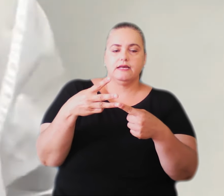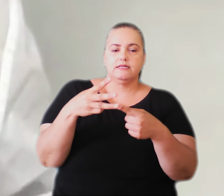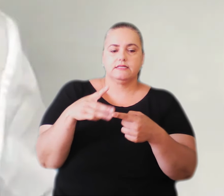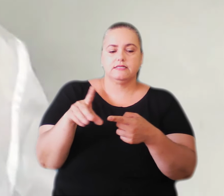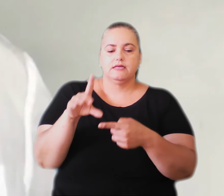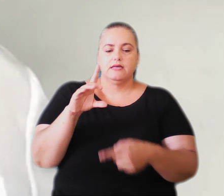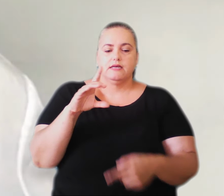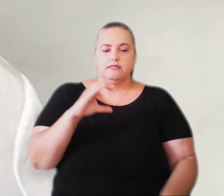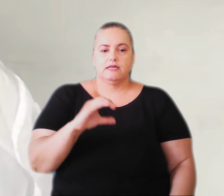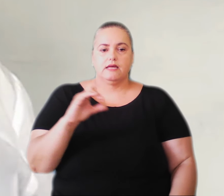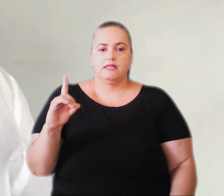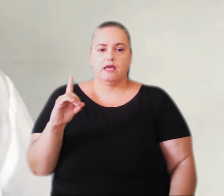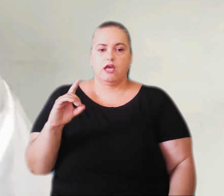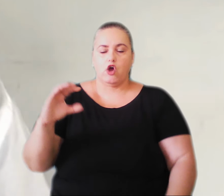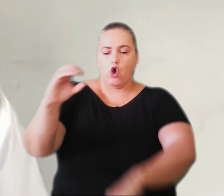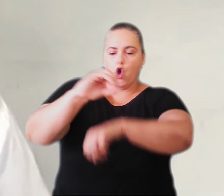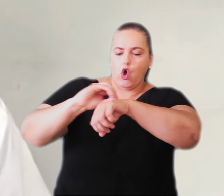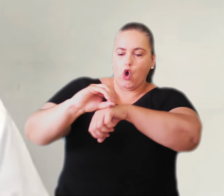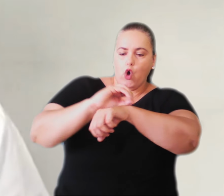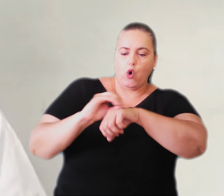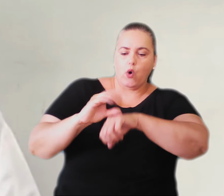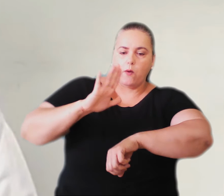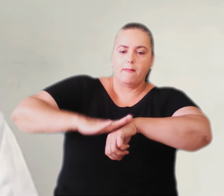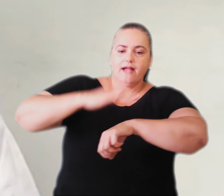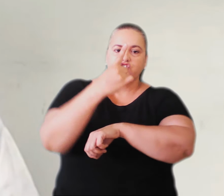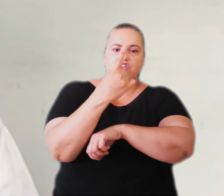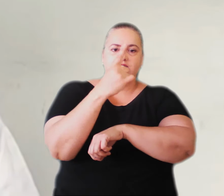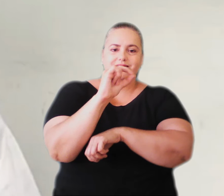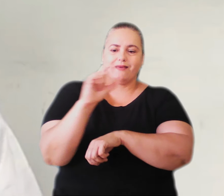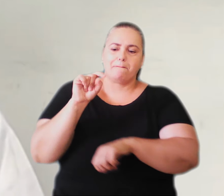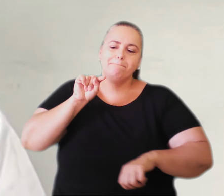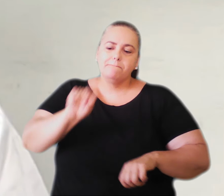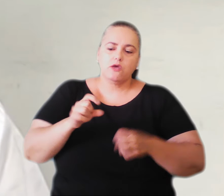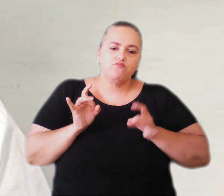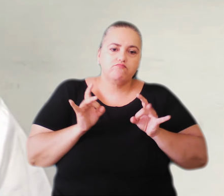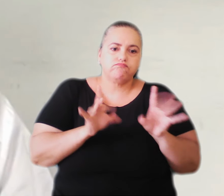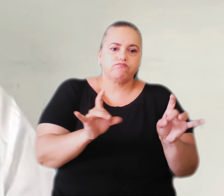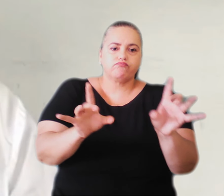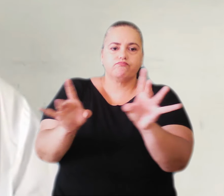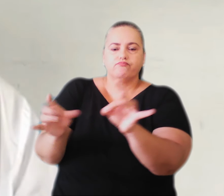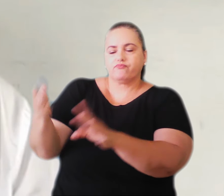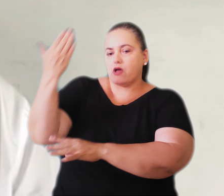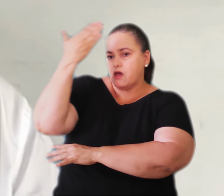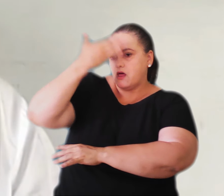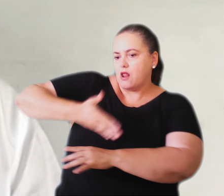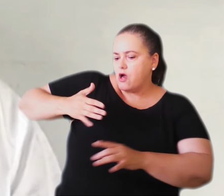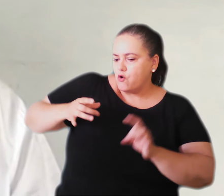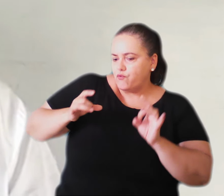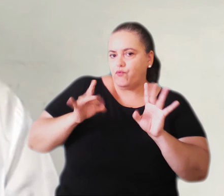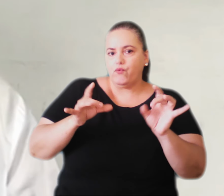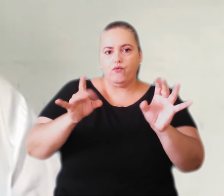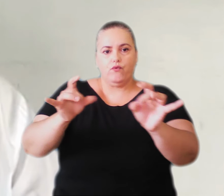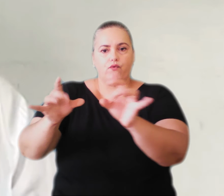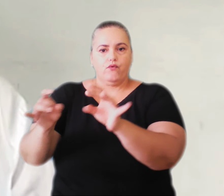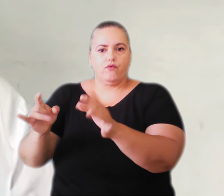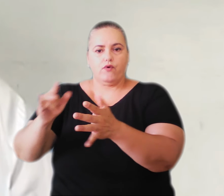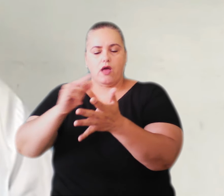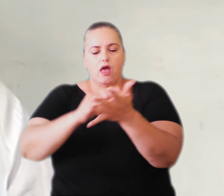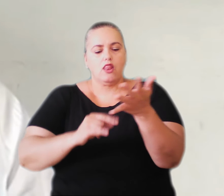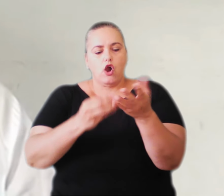100 mil cópias vendidas. Eu lembro, que foram, doutor, comprovadamente vendidos, né, com notas